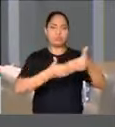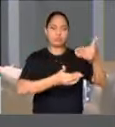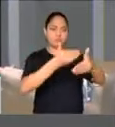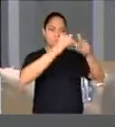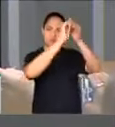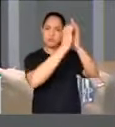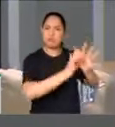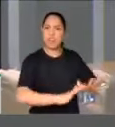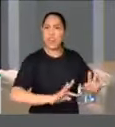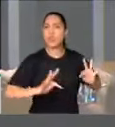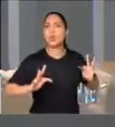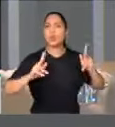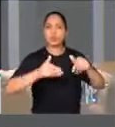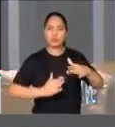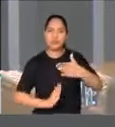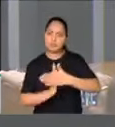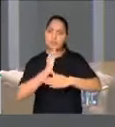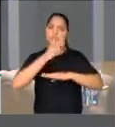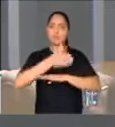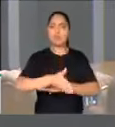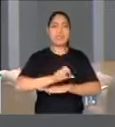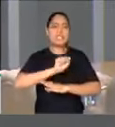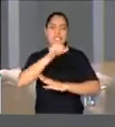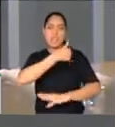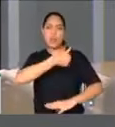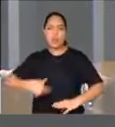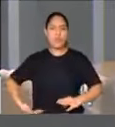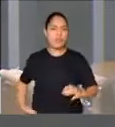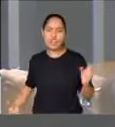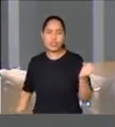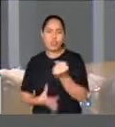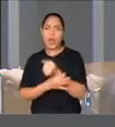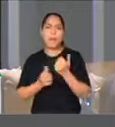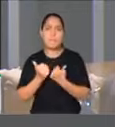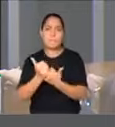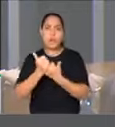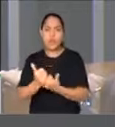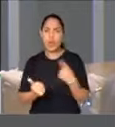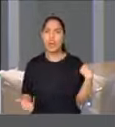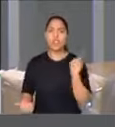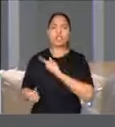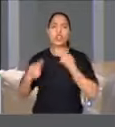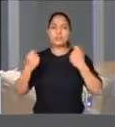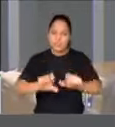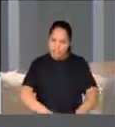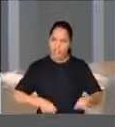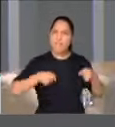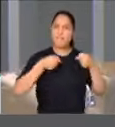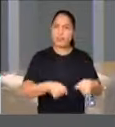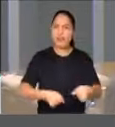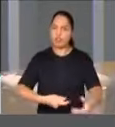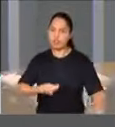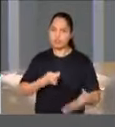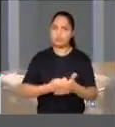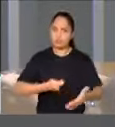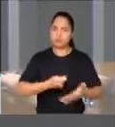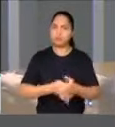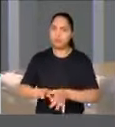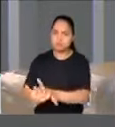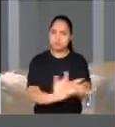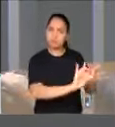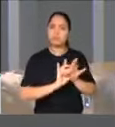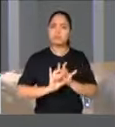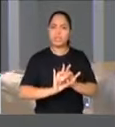E se a gente tem um governo que não apoia as nossas pautas, a gente tem que ser mais forte, mais unido